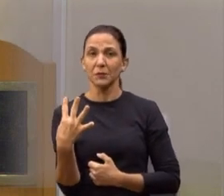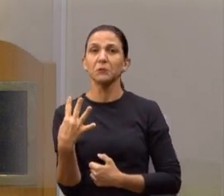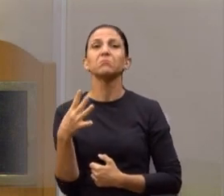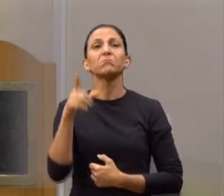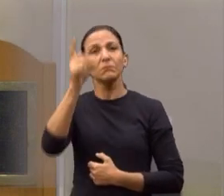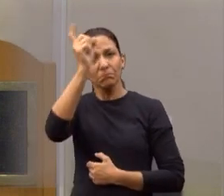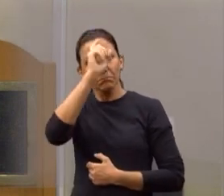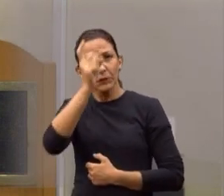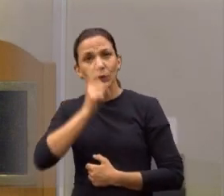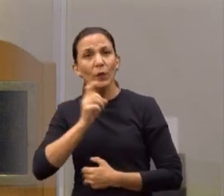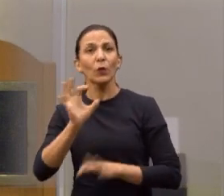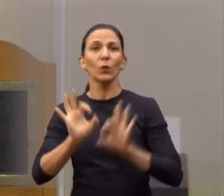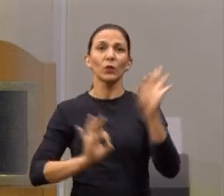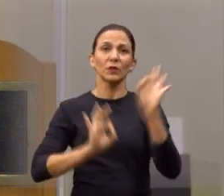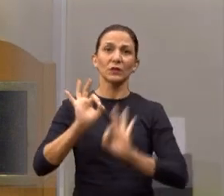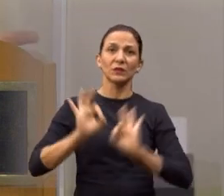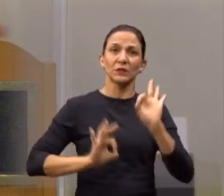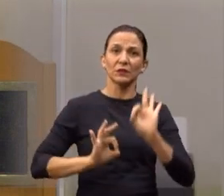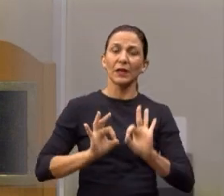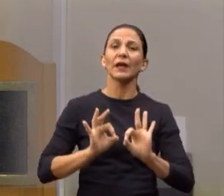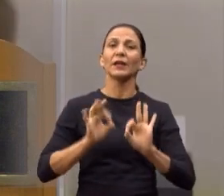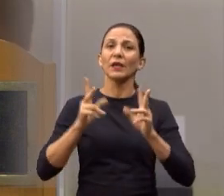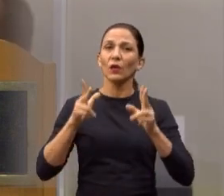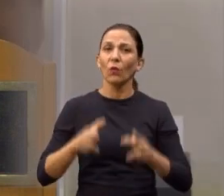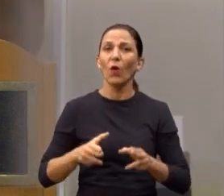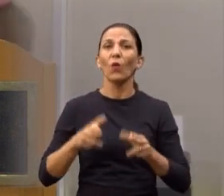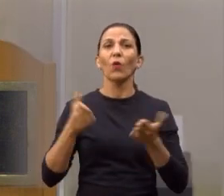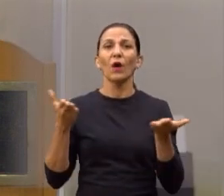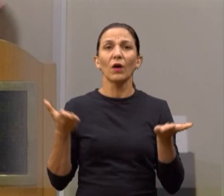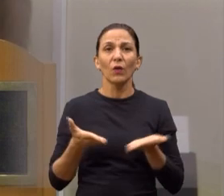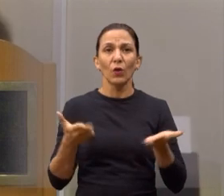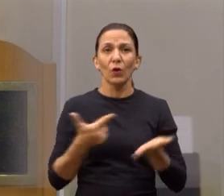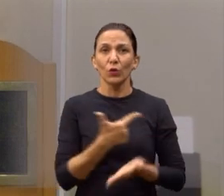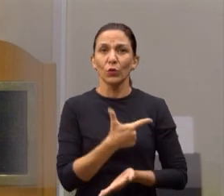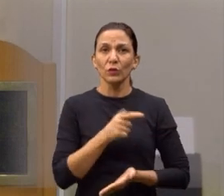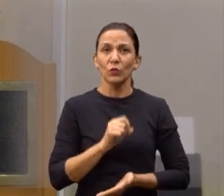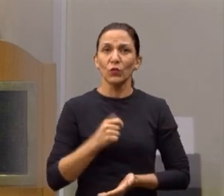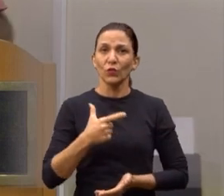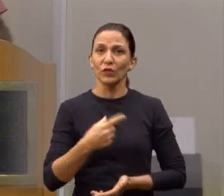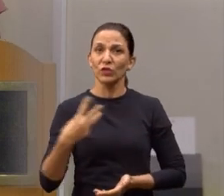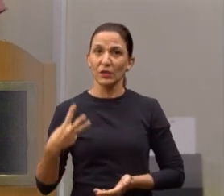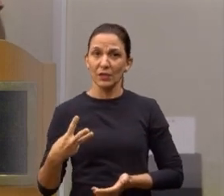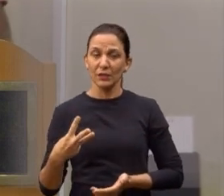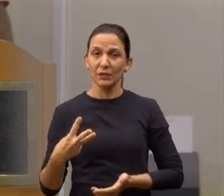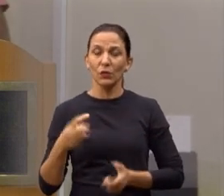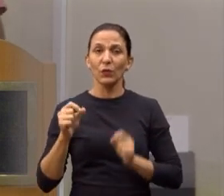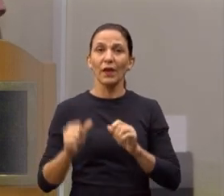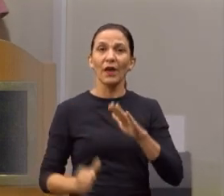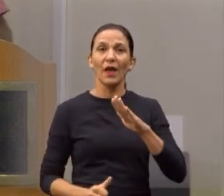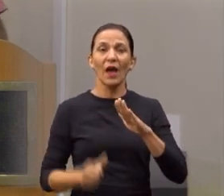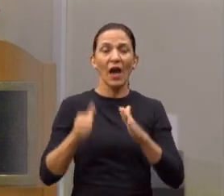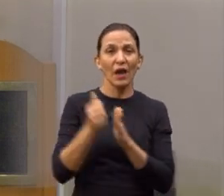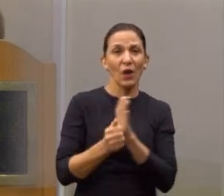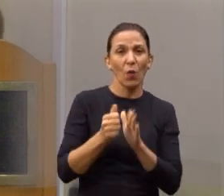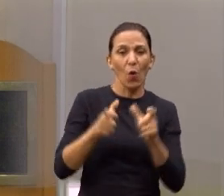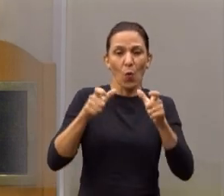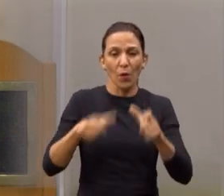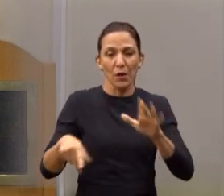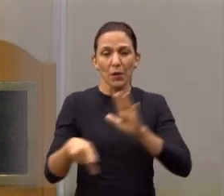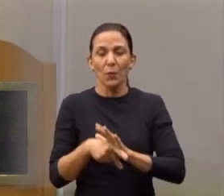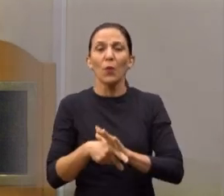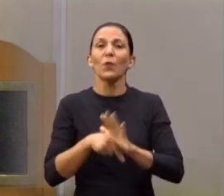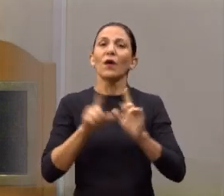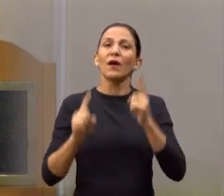mais tranquila e mais organizado possível Como foi esse ano tornando Araraquara um polo Regional de um carnaval Alegre